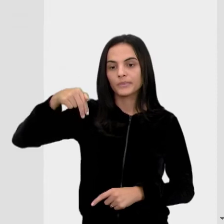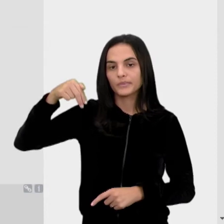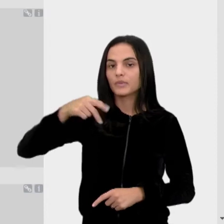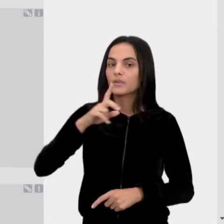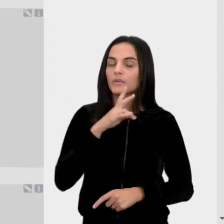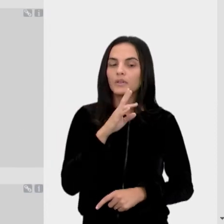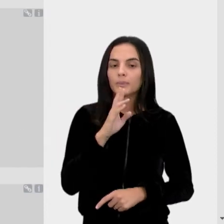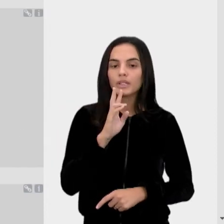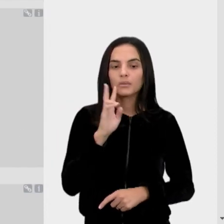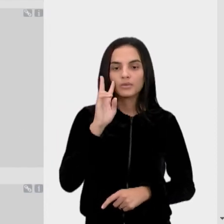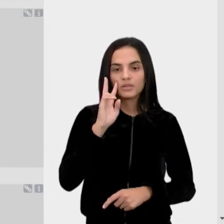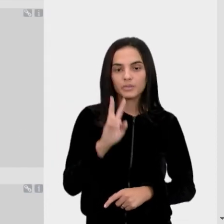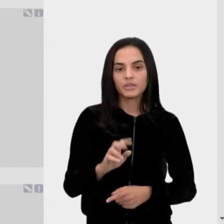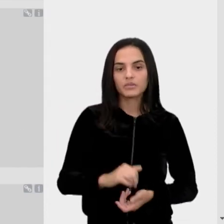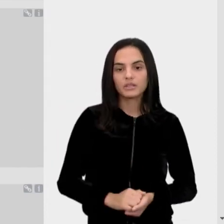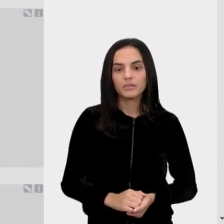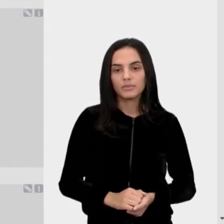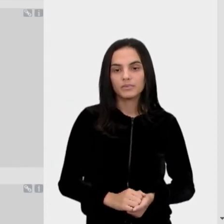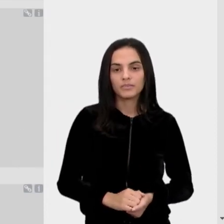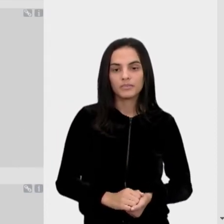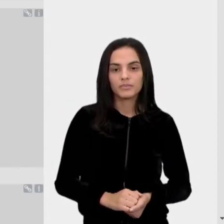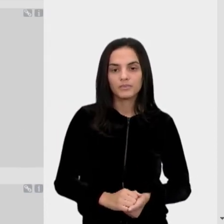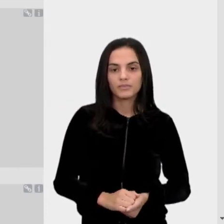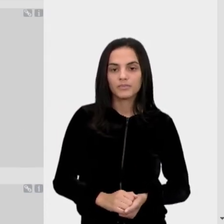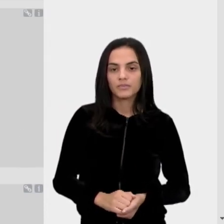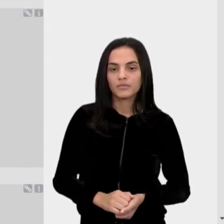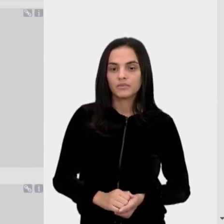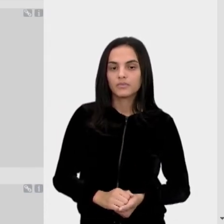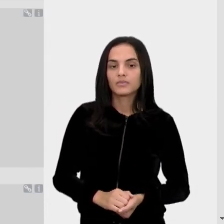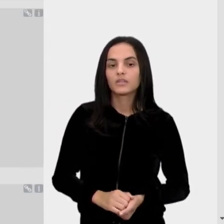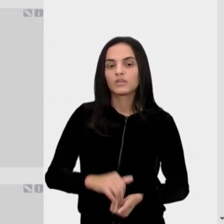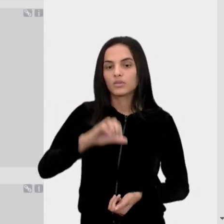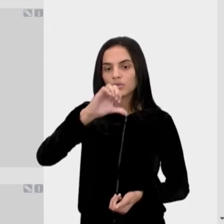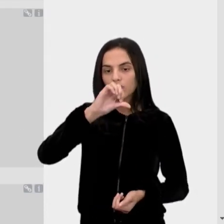pegar Pernambuco. Vejam lá, a população de